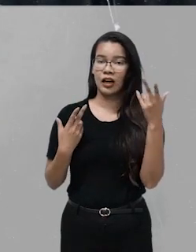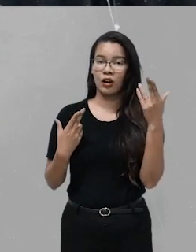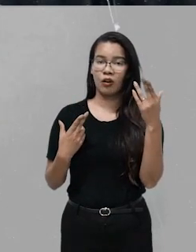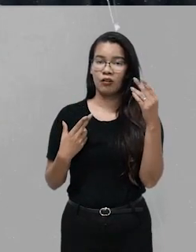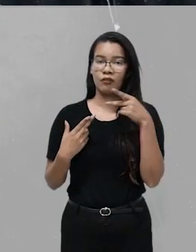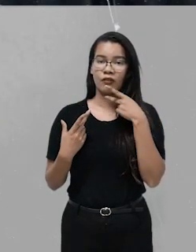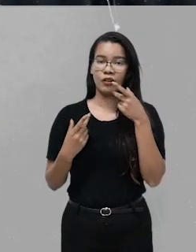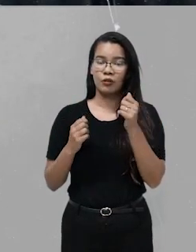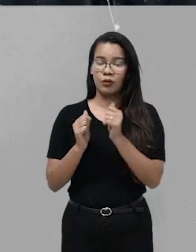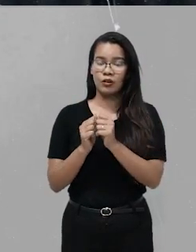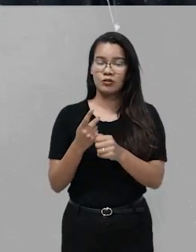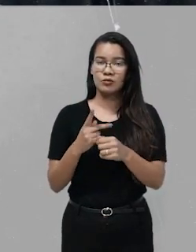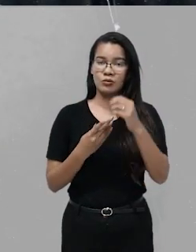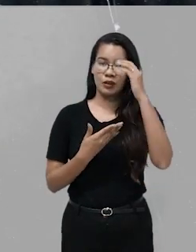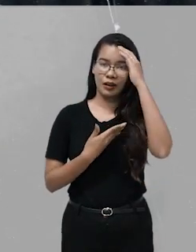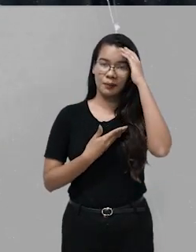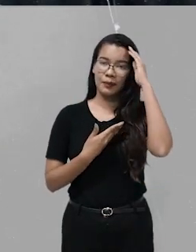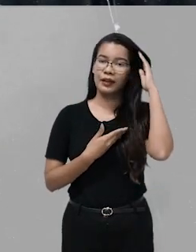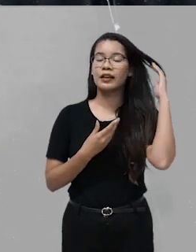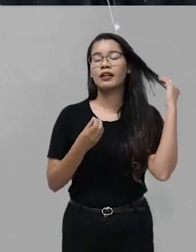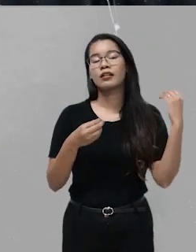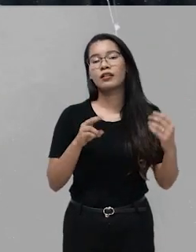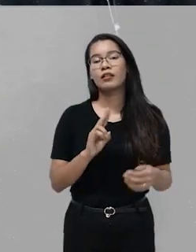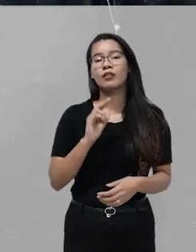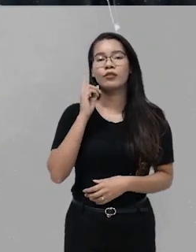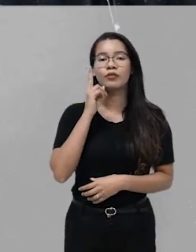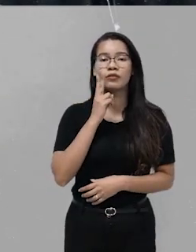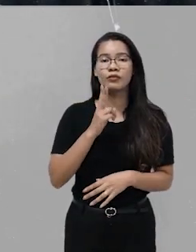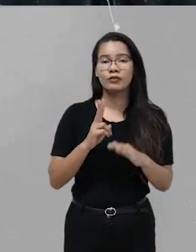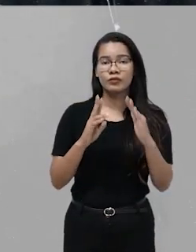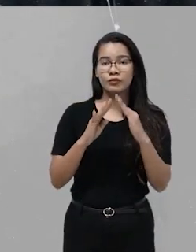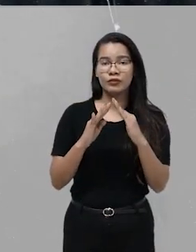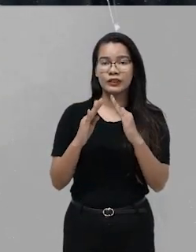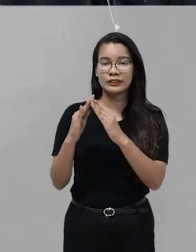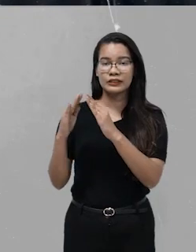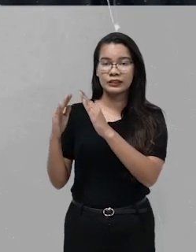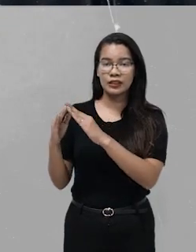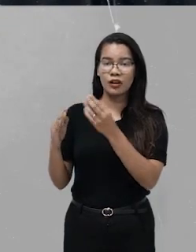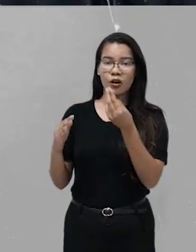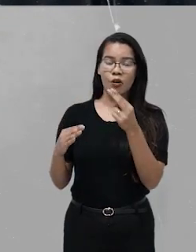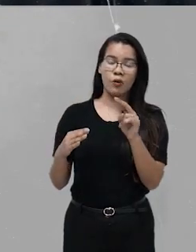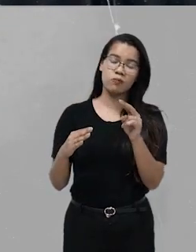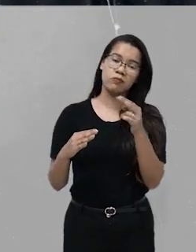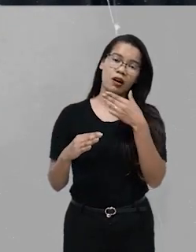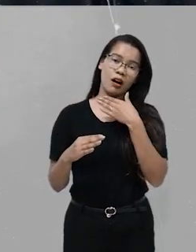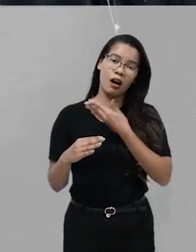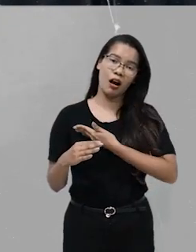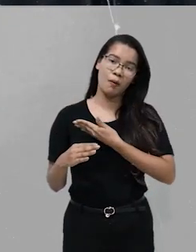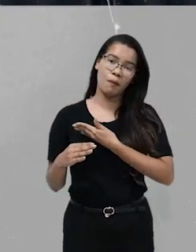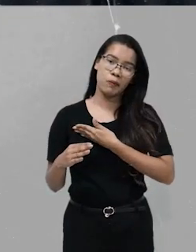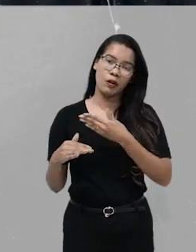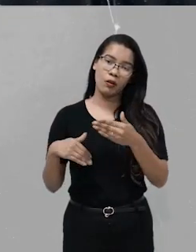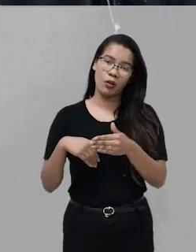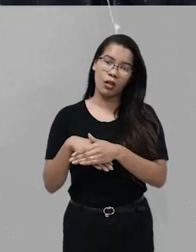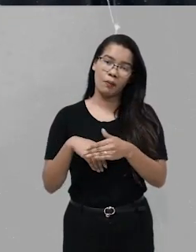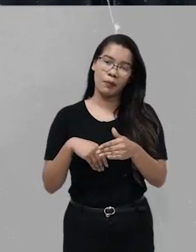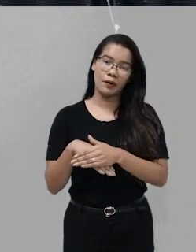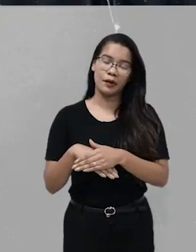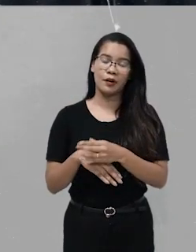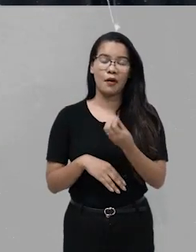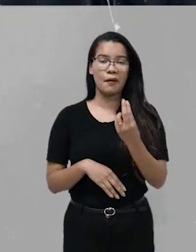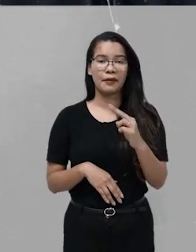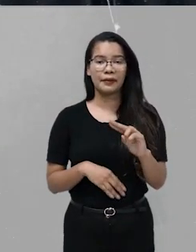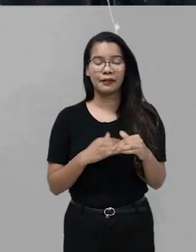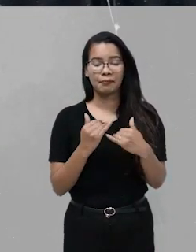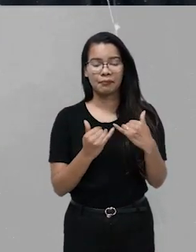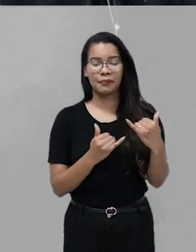sua amiga, com a sua vizinha, com o seu colega na hora da bola, para quem joga futebol, ou que está